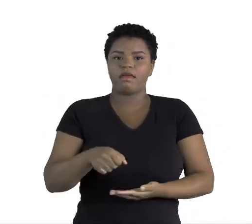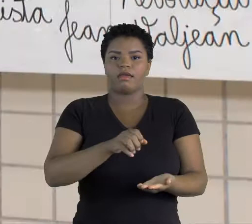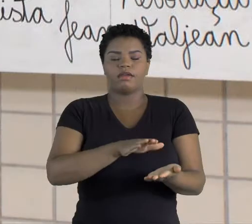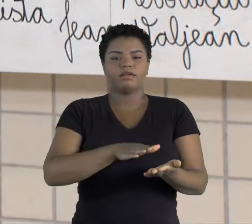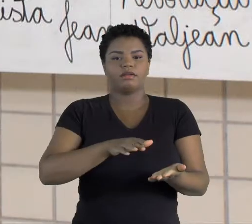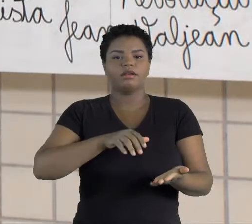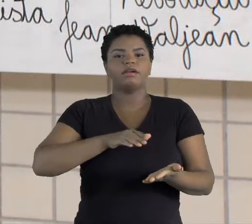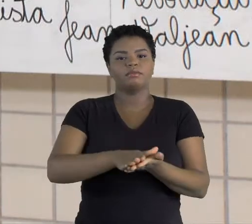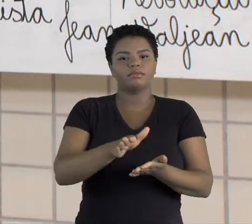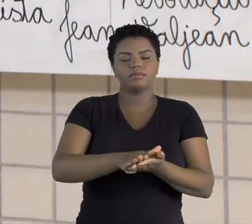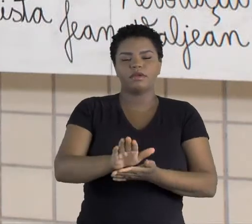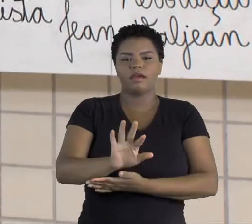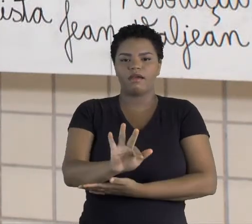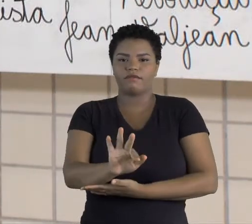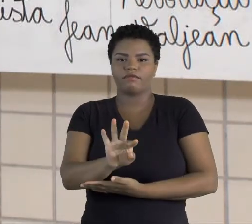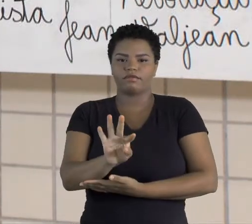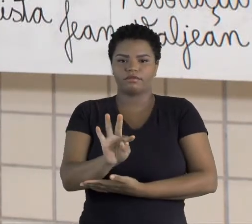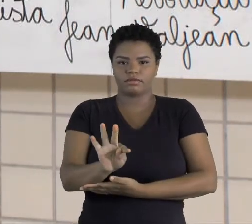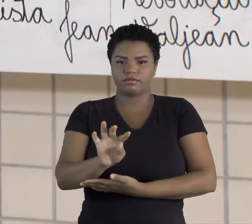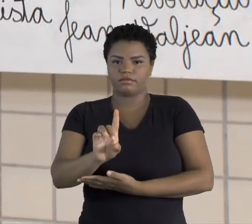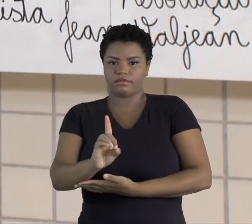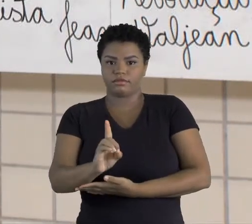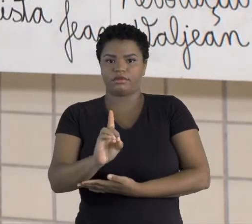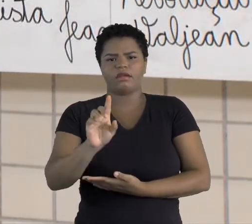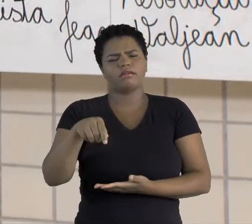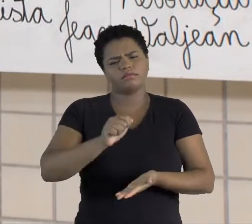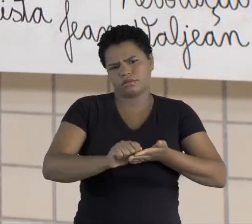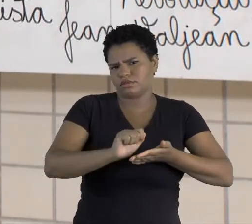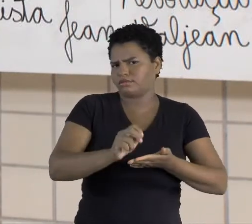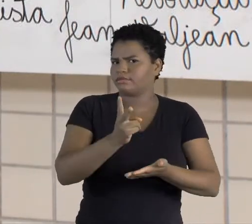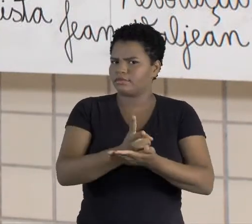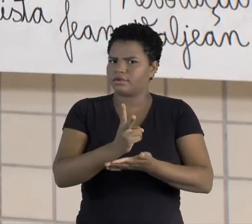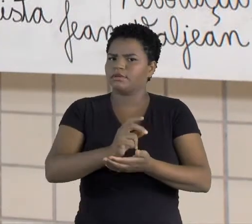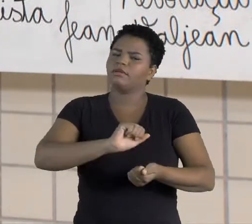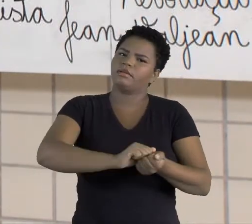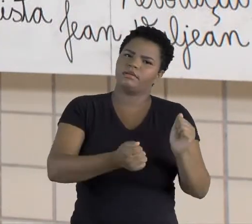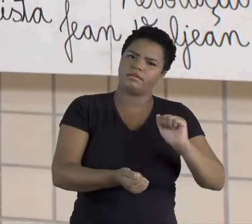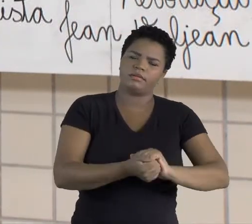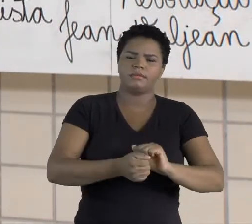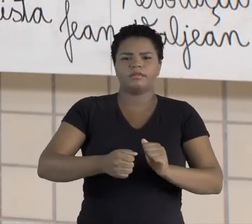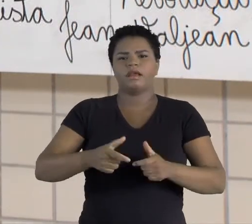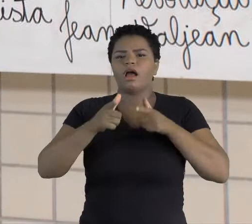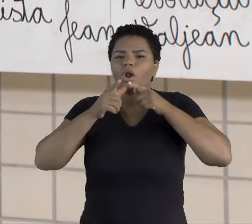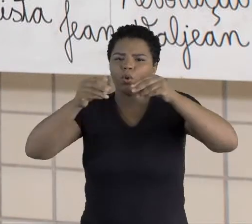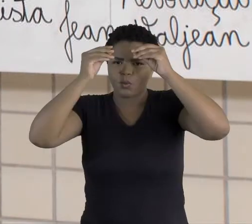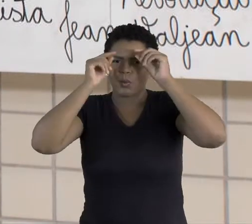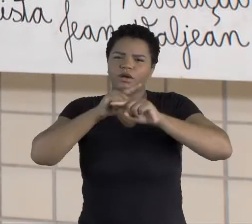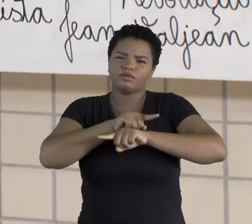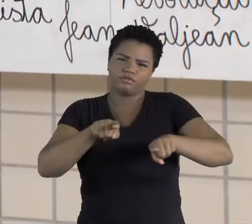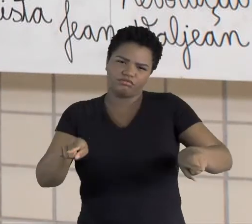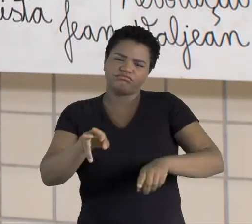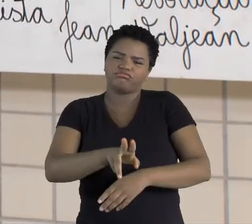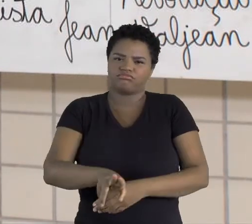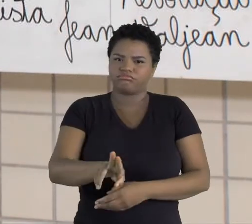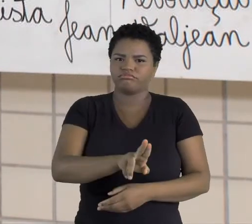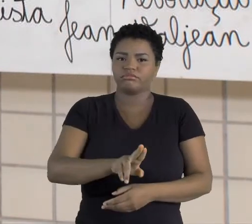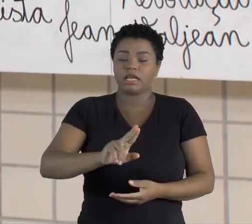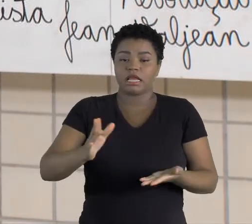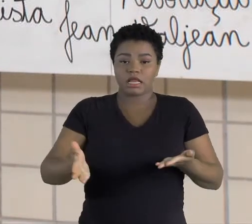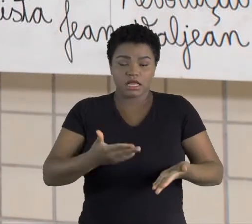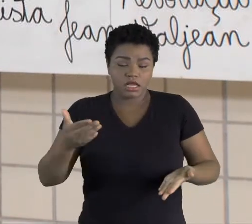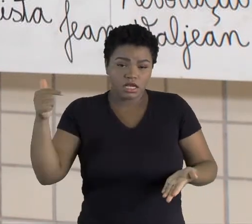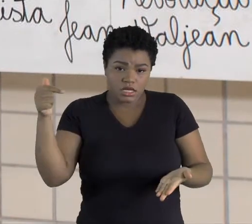lembrando que a escrita, né, é a mesma, ele é adaptado para a linguagem de vocês, porque a obra em si, ela tem toda